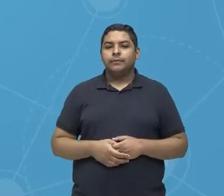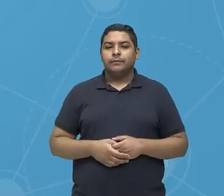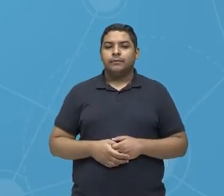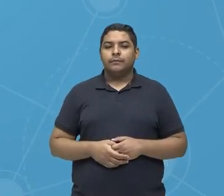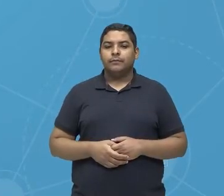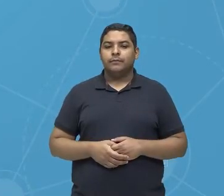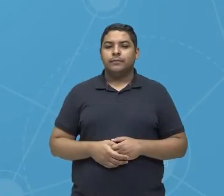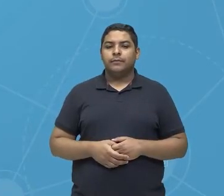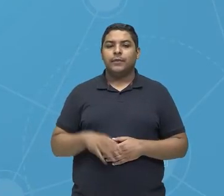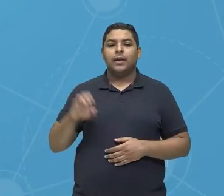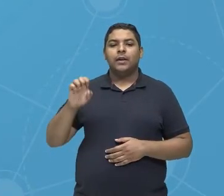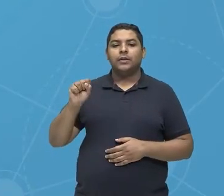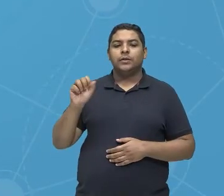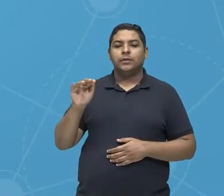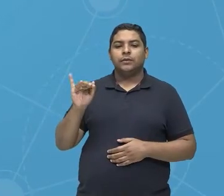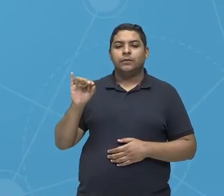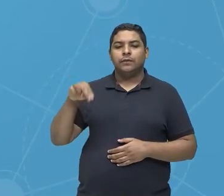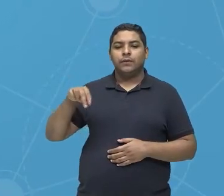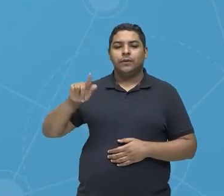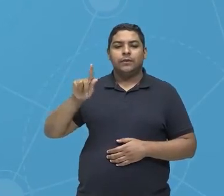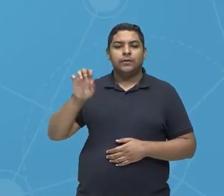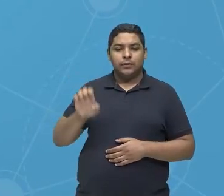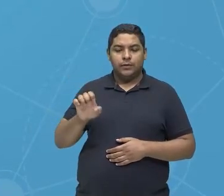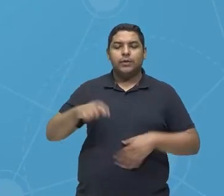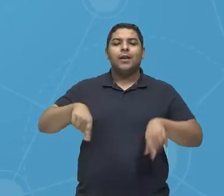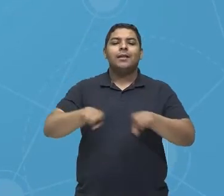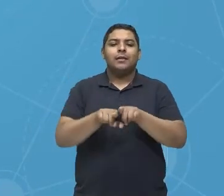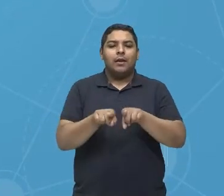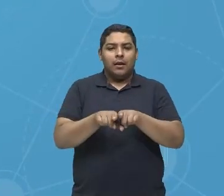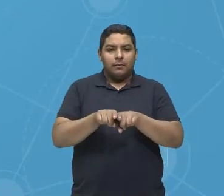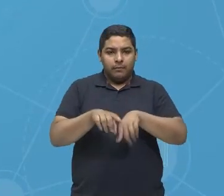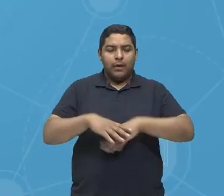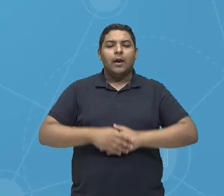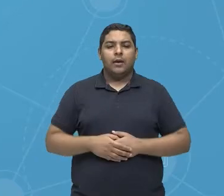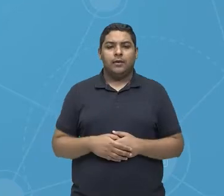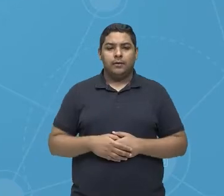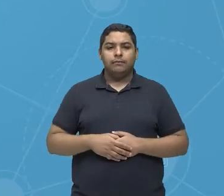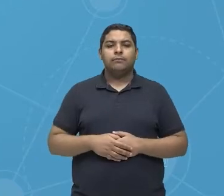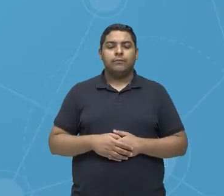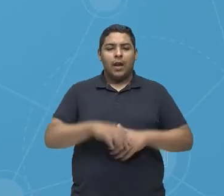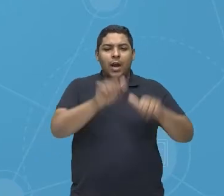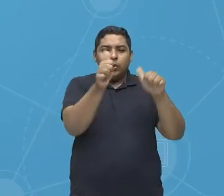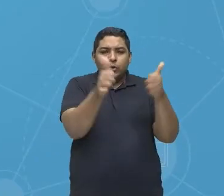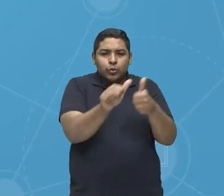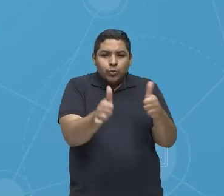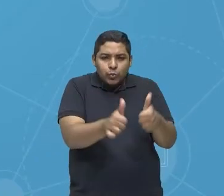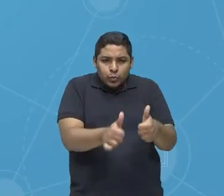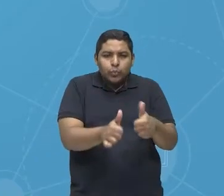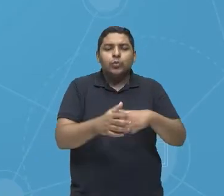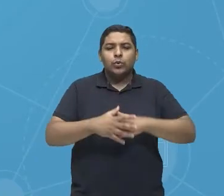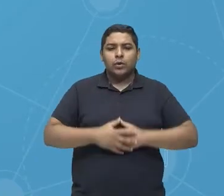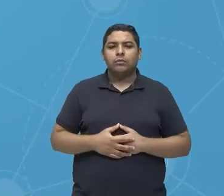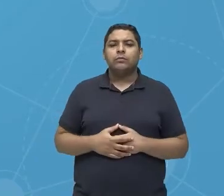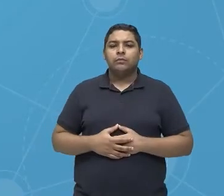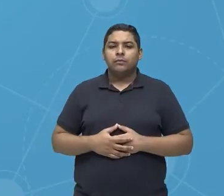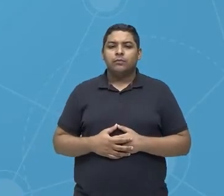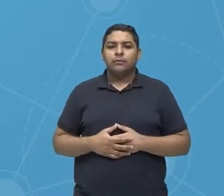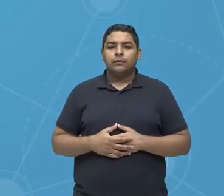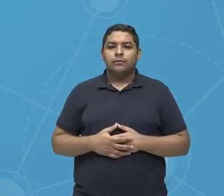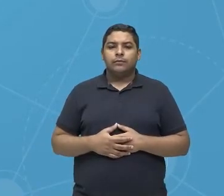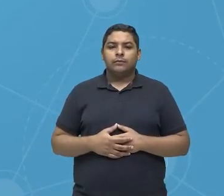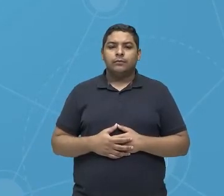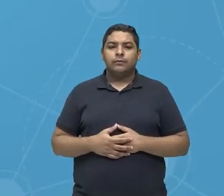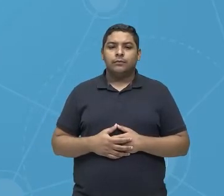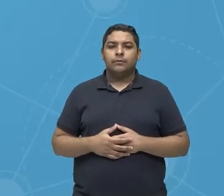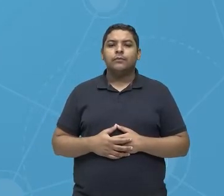aqui a esfinge. Outra questão, a questão da, tá ok? Cabeça humana e o corpo, o